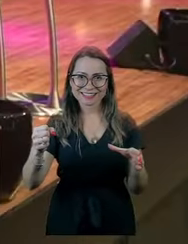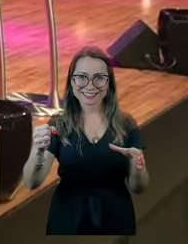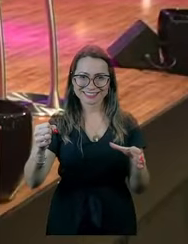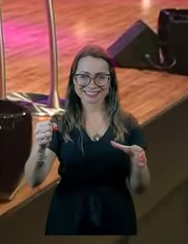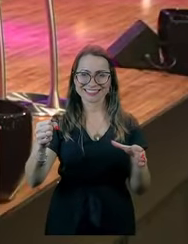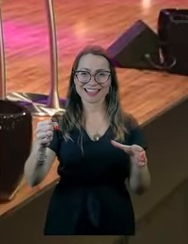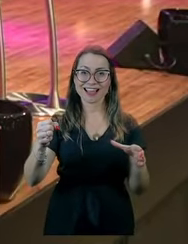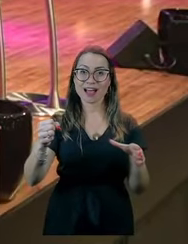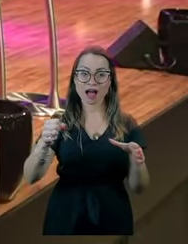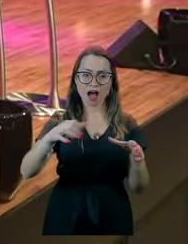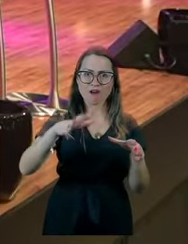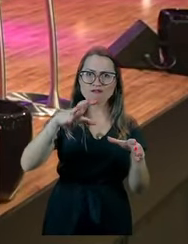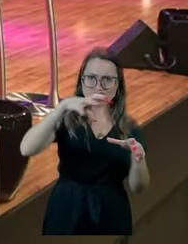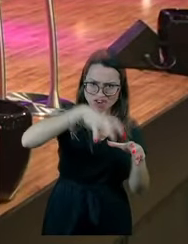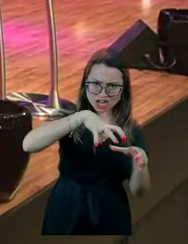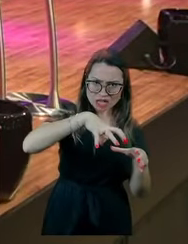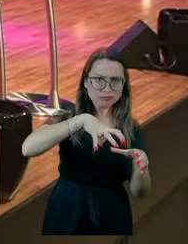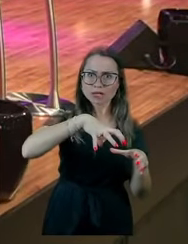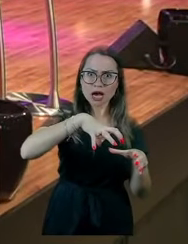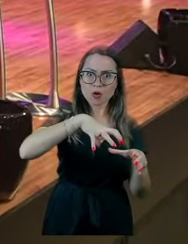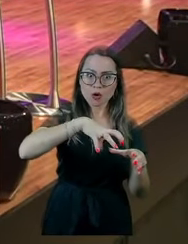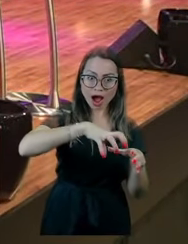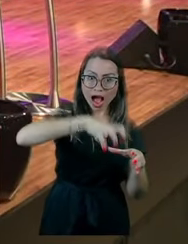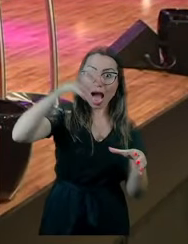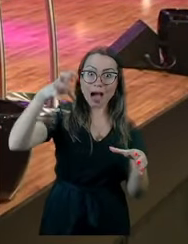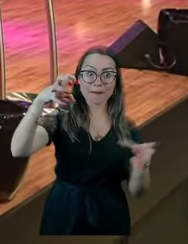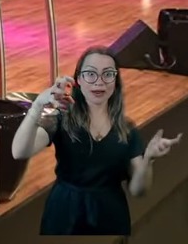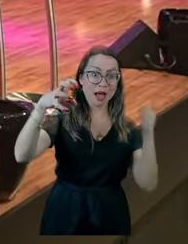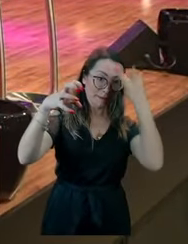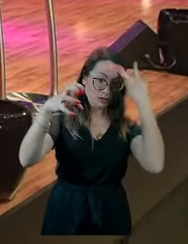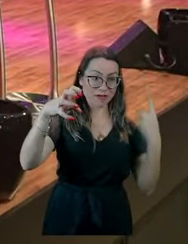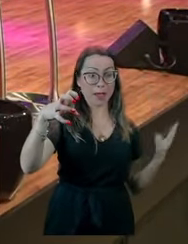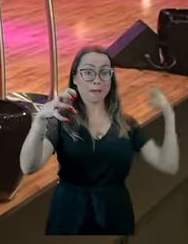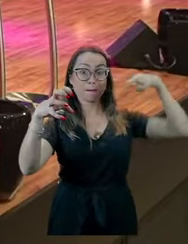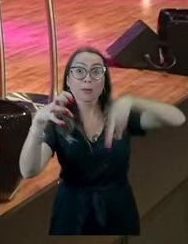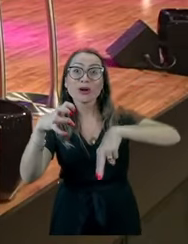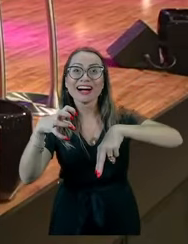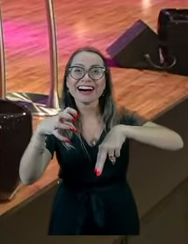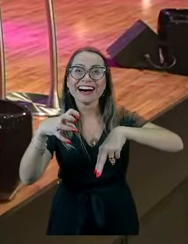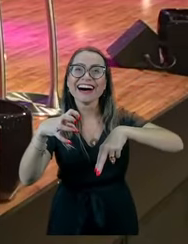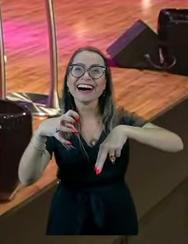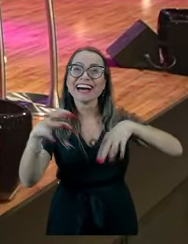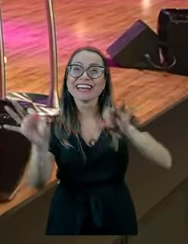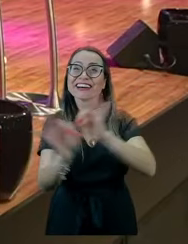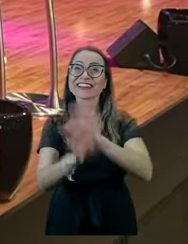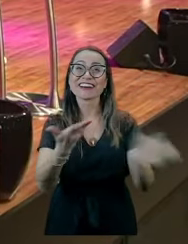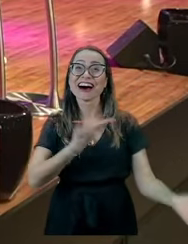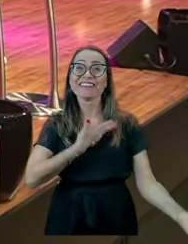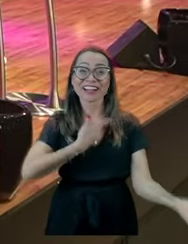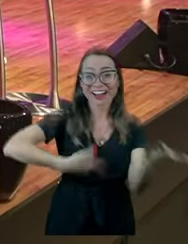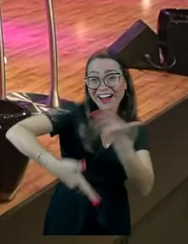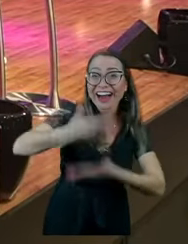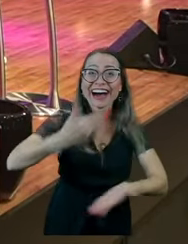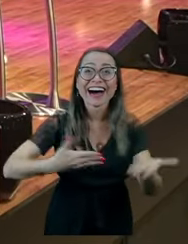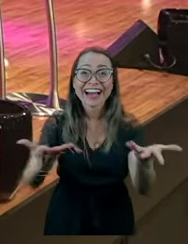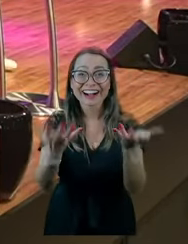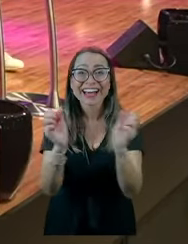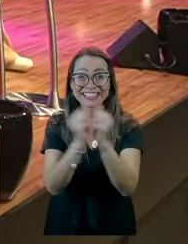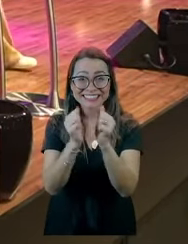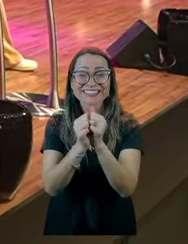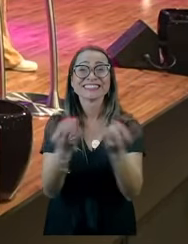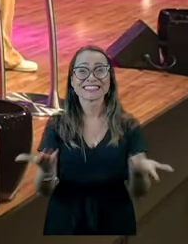Seja caruda. Fala assim, não, tem um café, eu quero ir nesse cafezinho que vocês fazem, quero, entendeu? Eu quero estar junto.